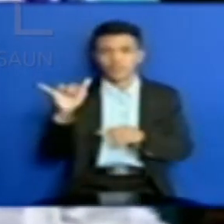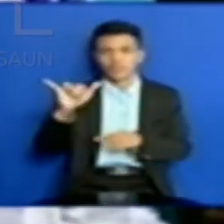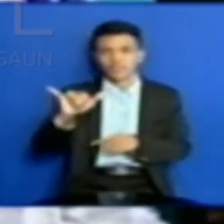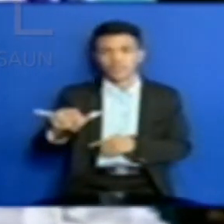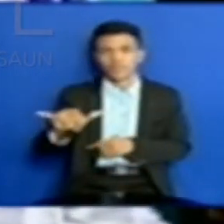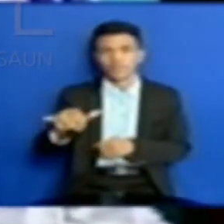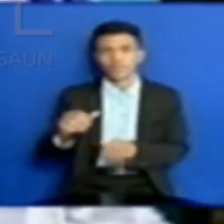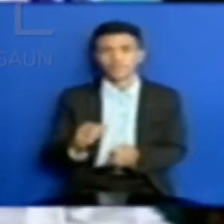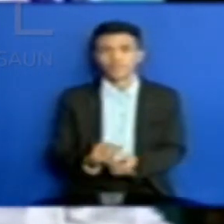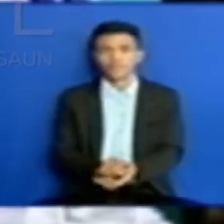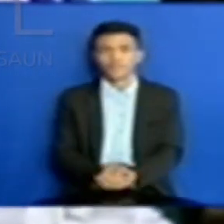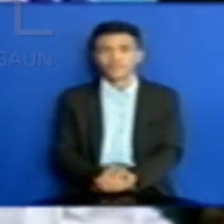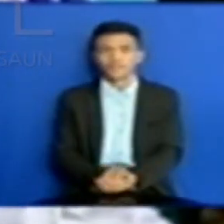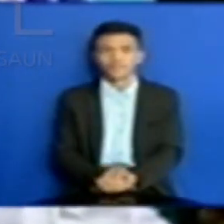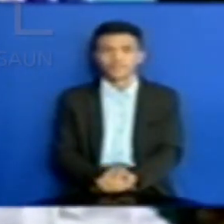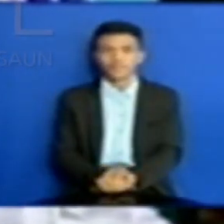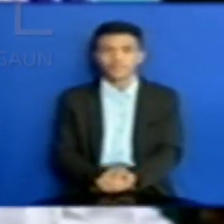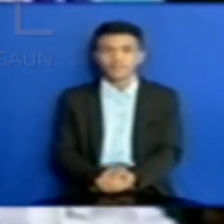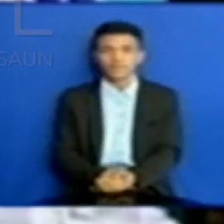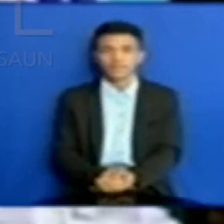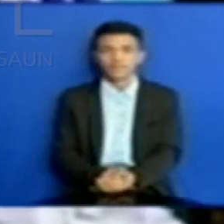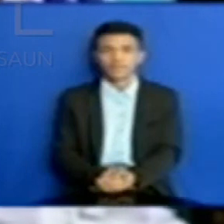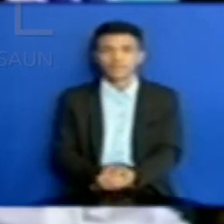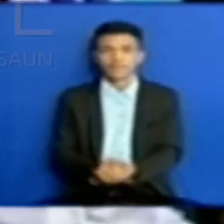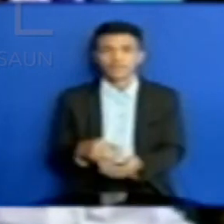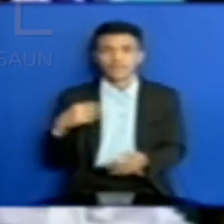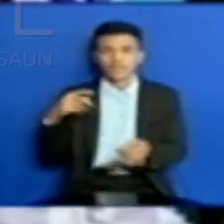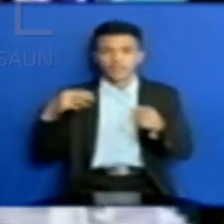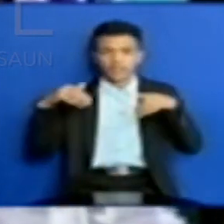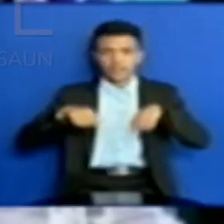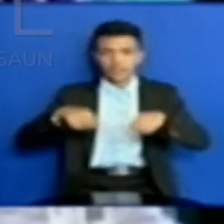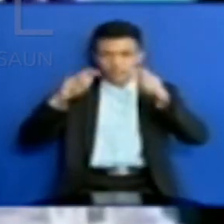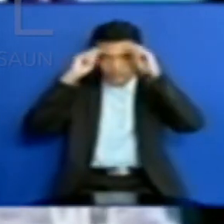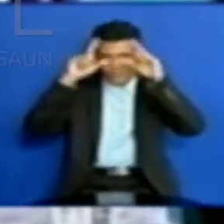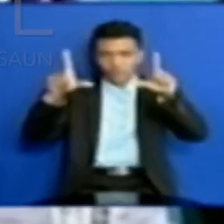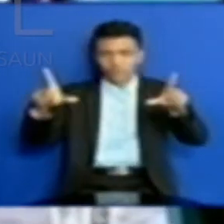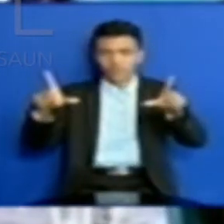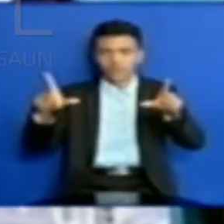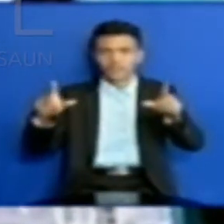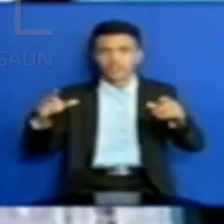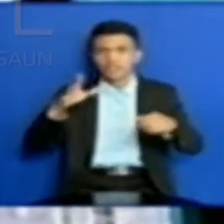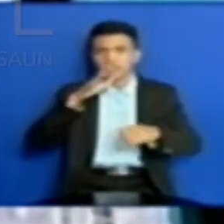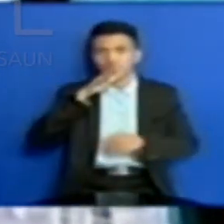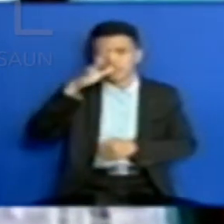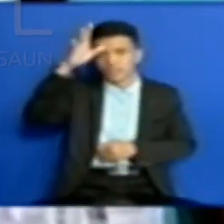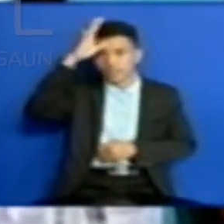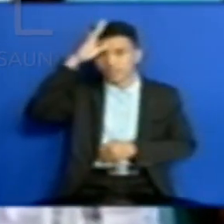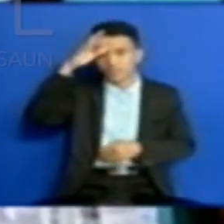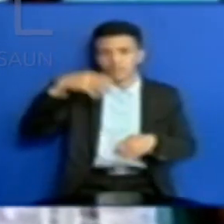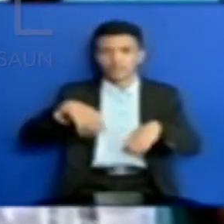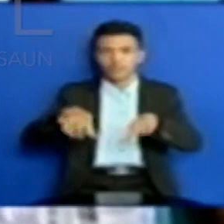Entertain kata ia raisino ia timbal mas akontese ona ina nama wasira fan lawari